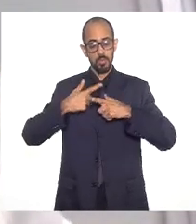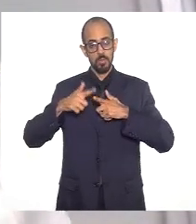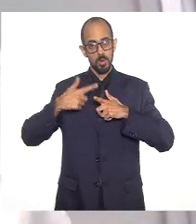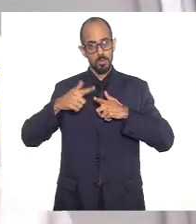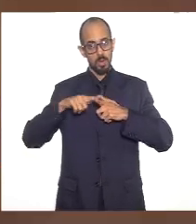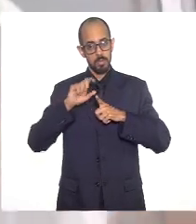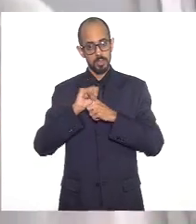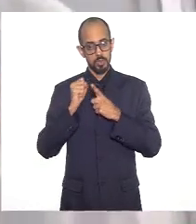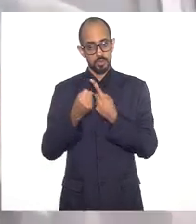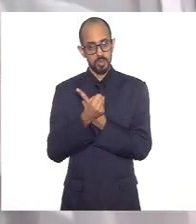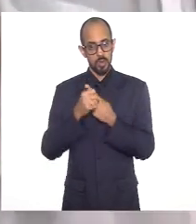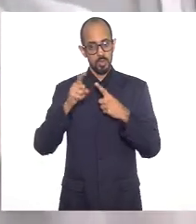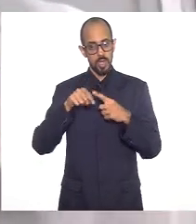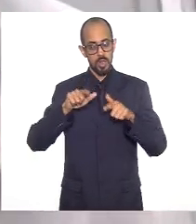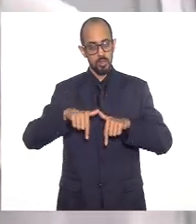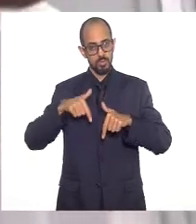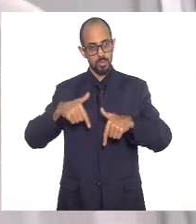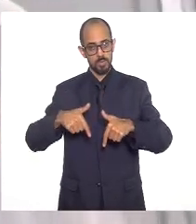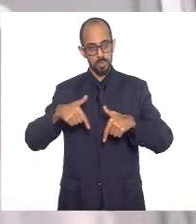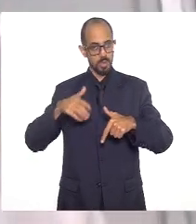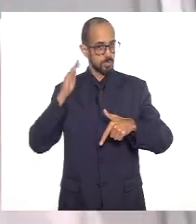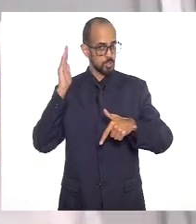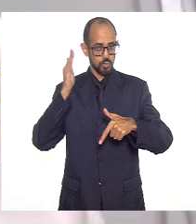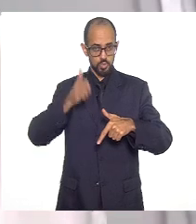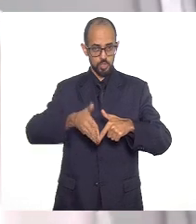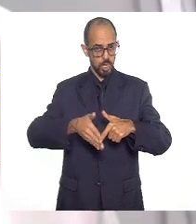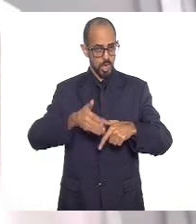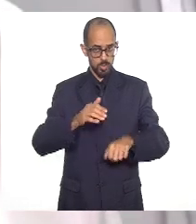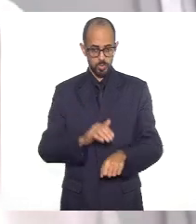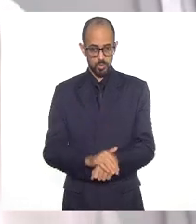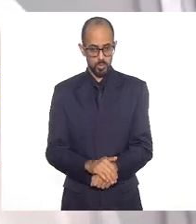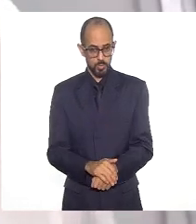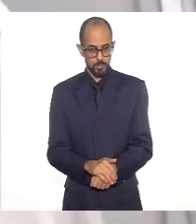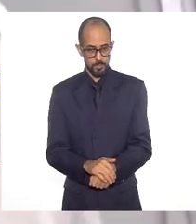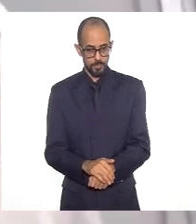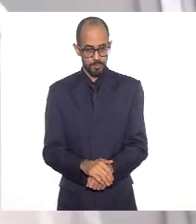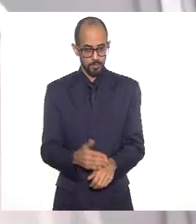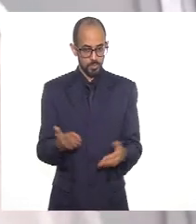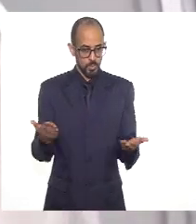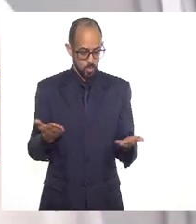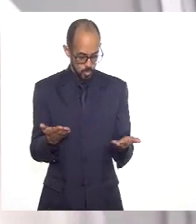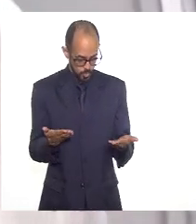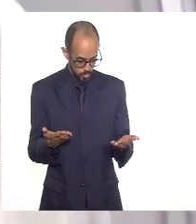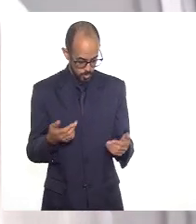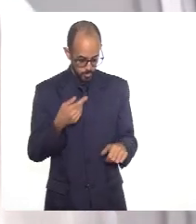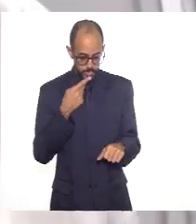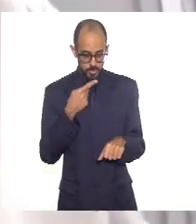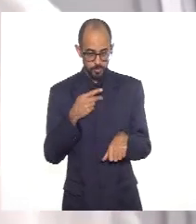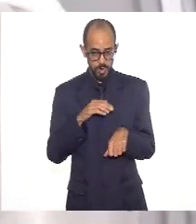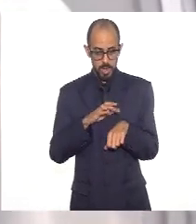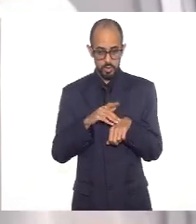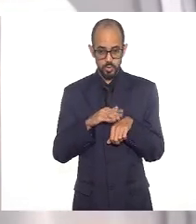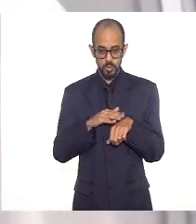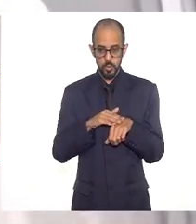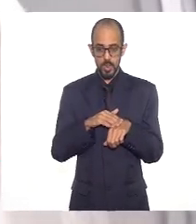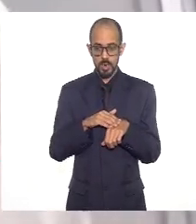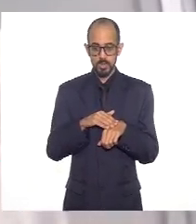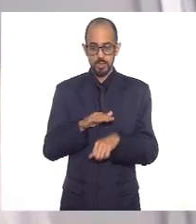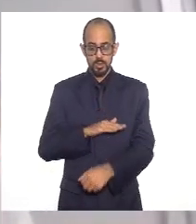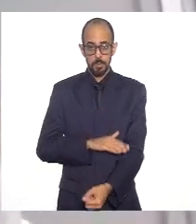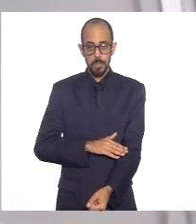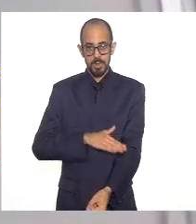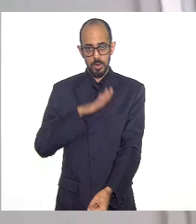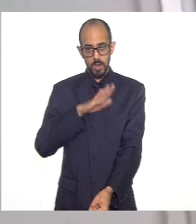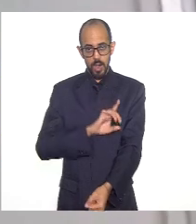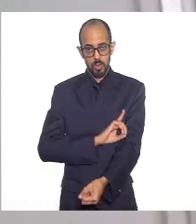e ter um enfrentamento direto para aquilo. Hoje, quando a gente fala de doenças como hipertensão, como diabetes, são